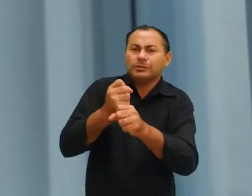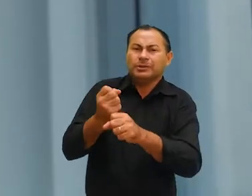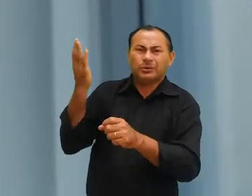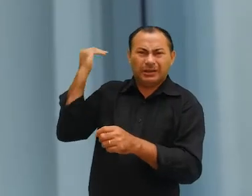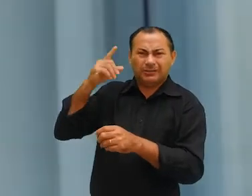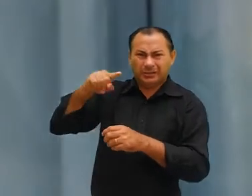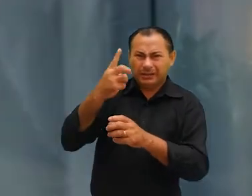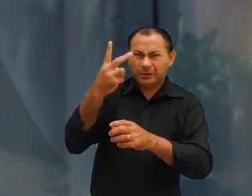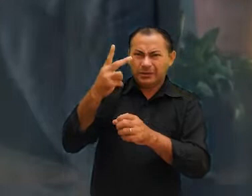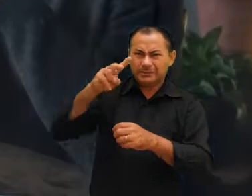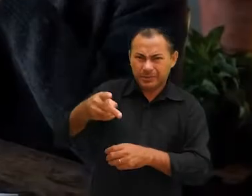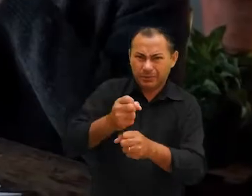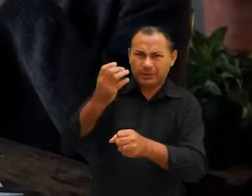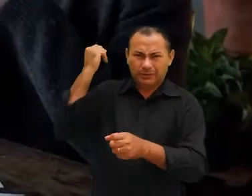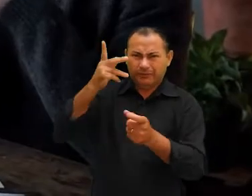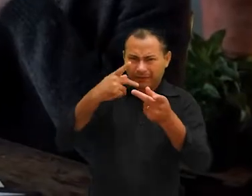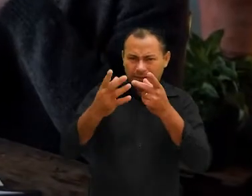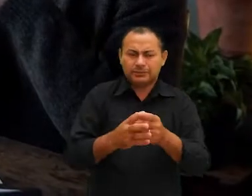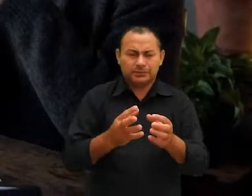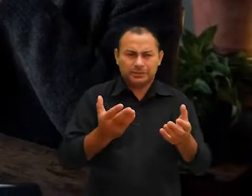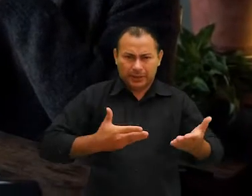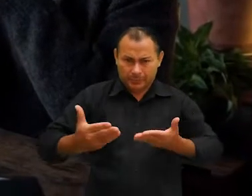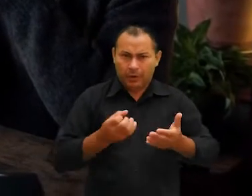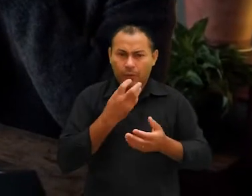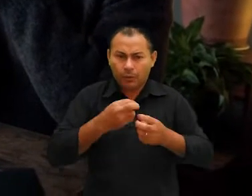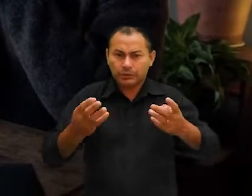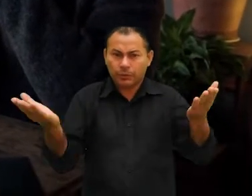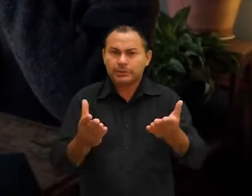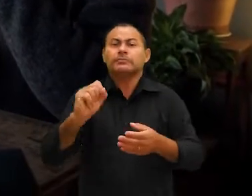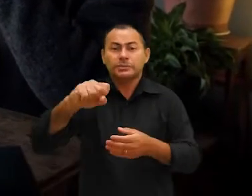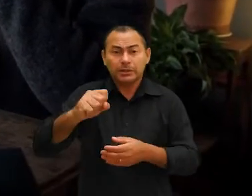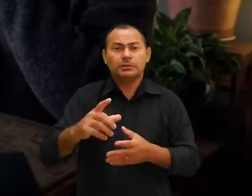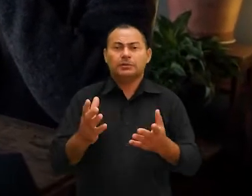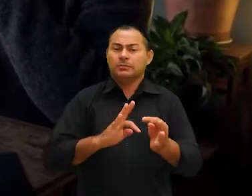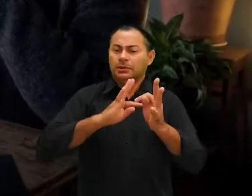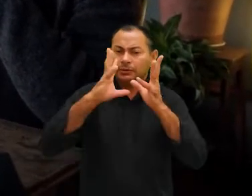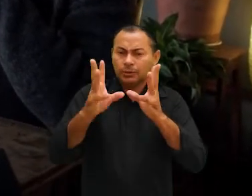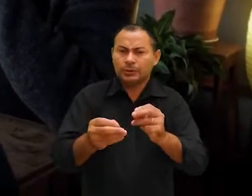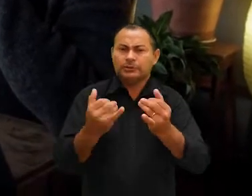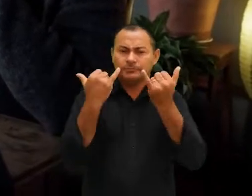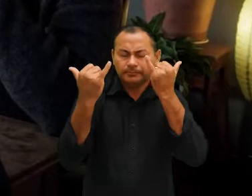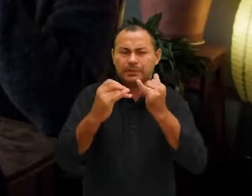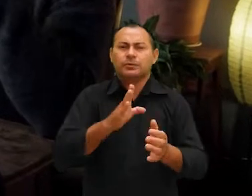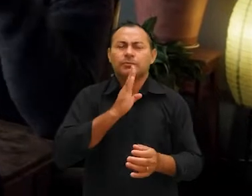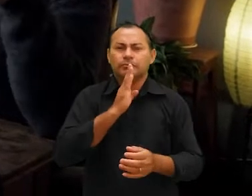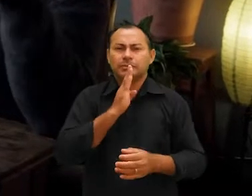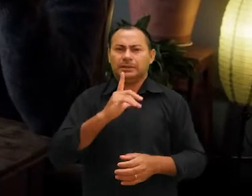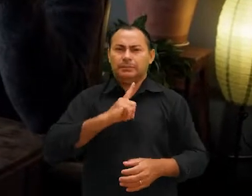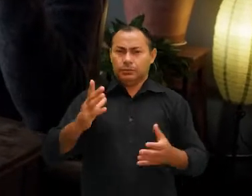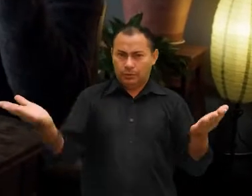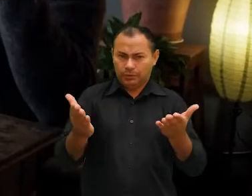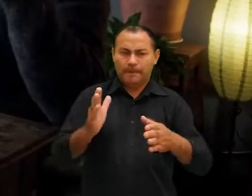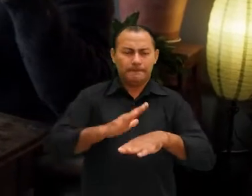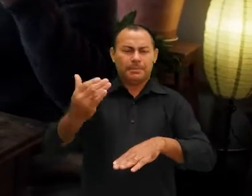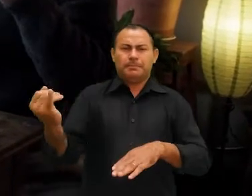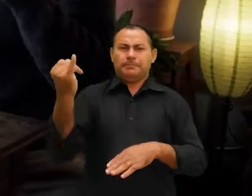anos não serve para os dias de hoje com toda certeza eu afirmo aqui sim Serve sim porque mesmo com toda a informação conhecimento